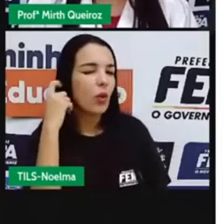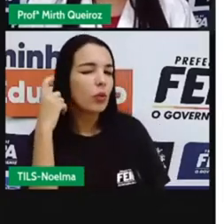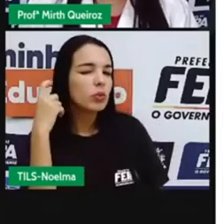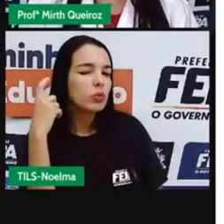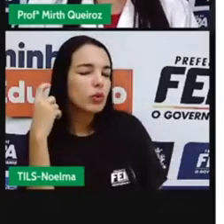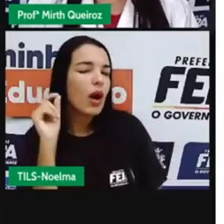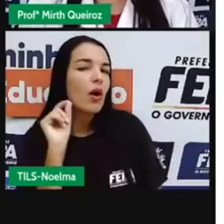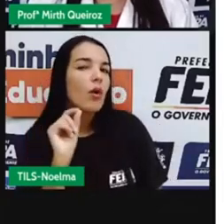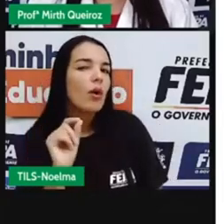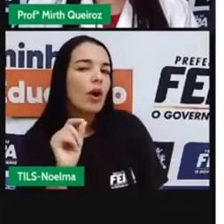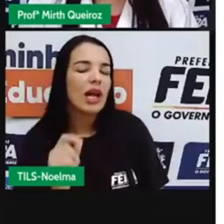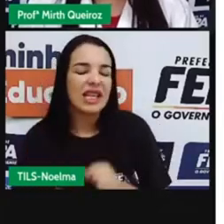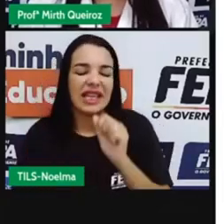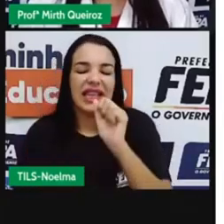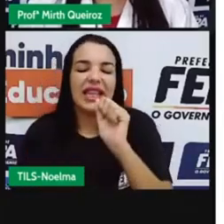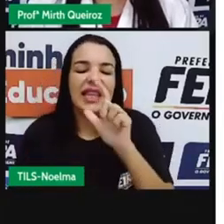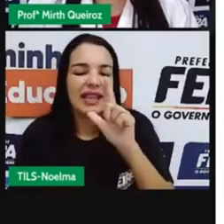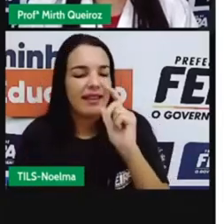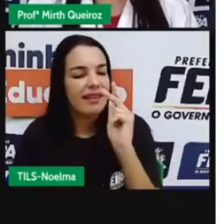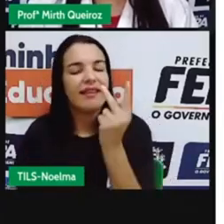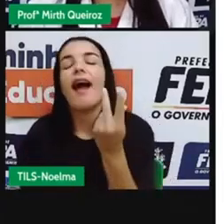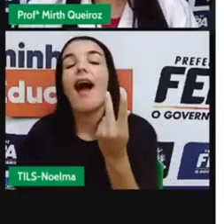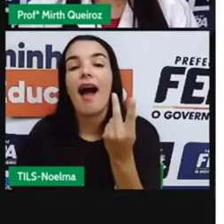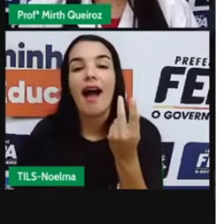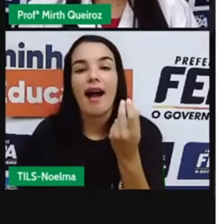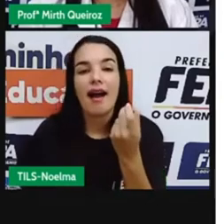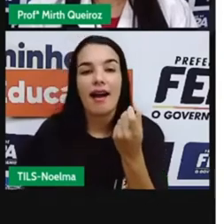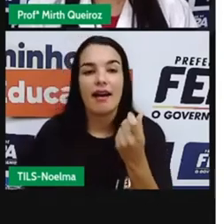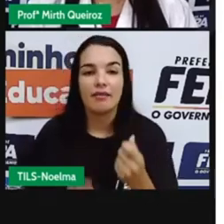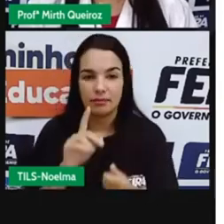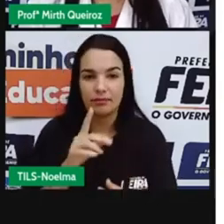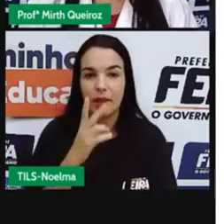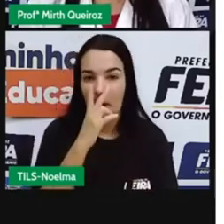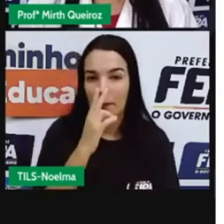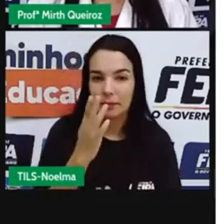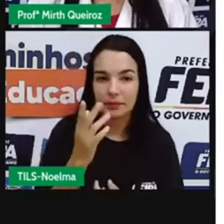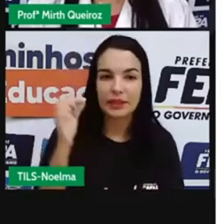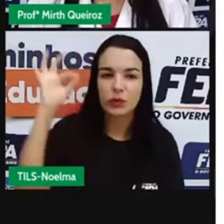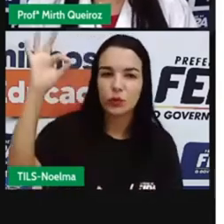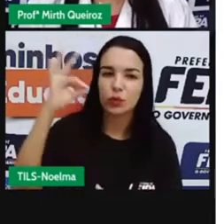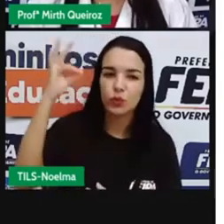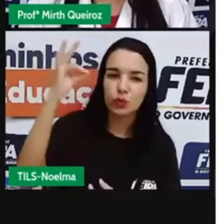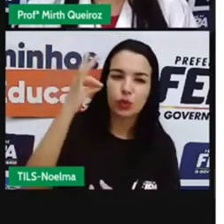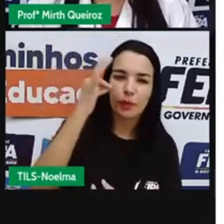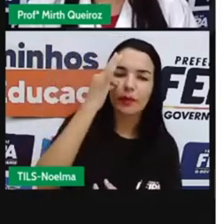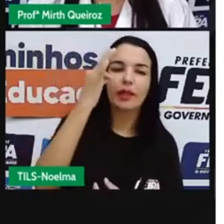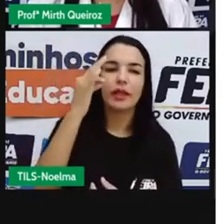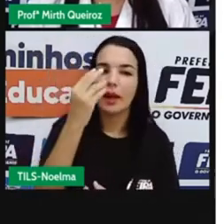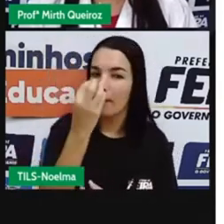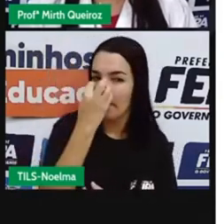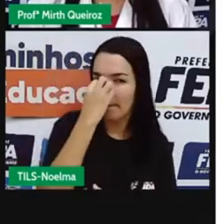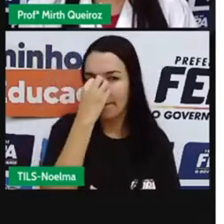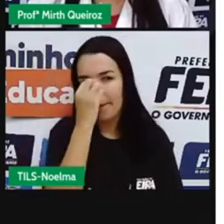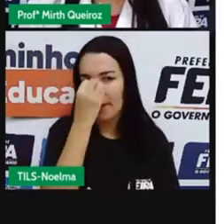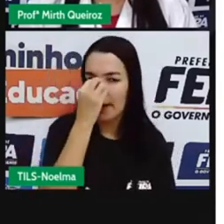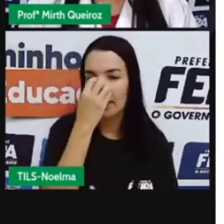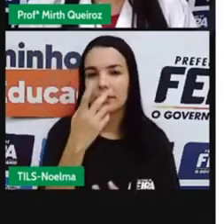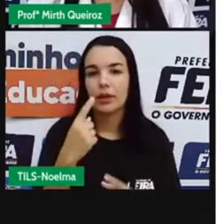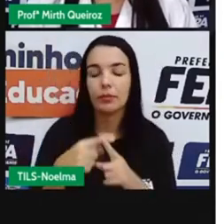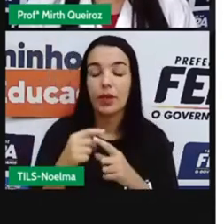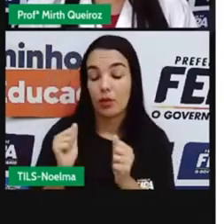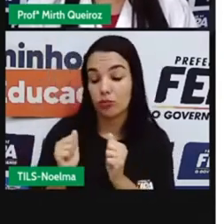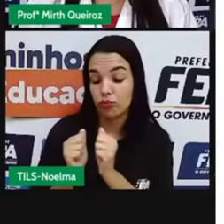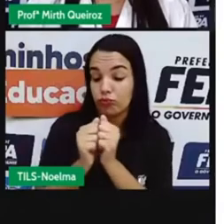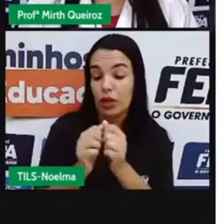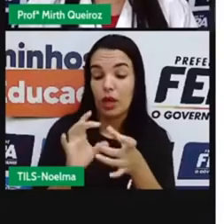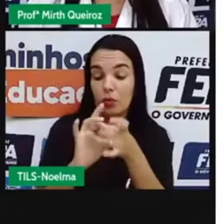ilha, abelha, palhaço, certo? Nós temos aí um dígrafo, a união de duas letras